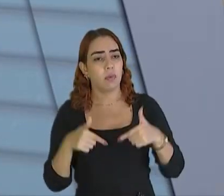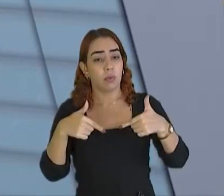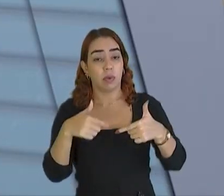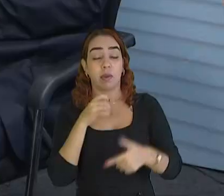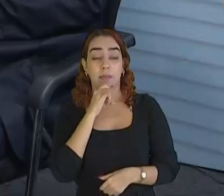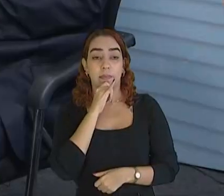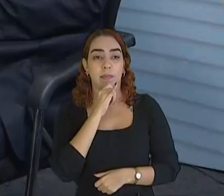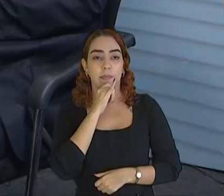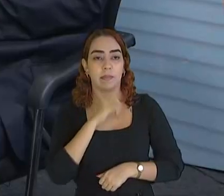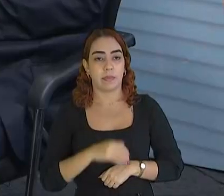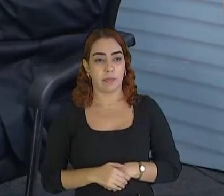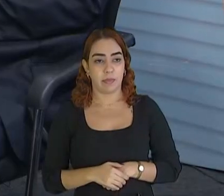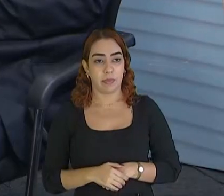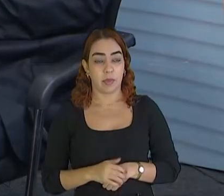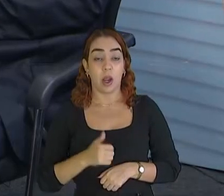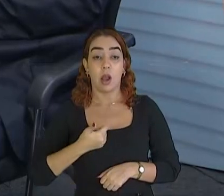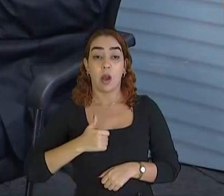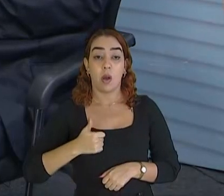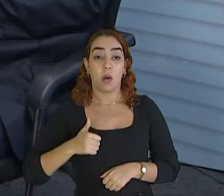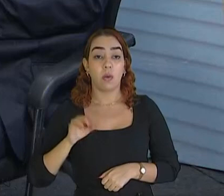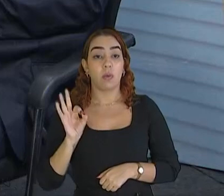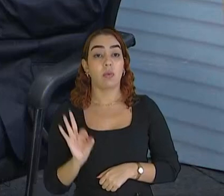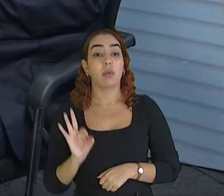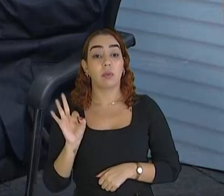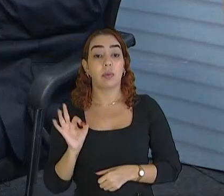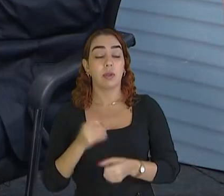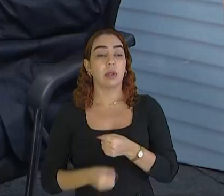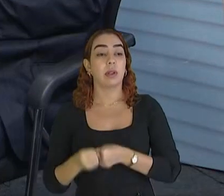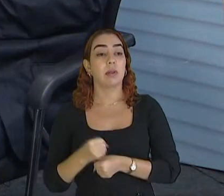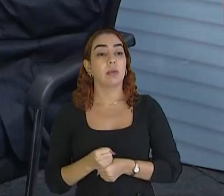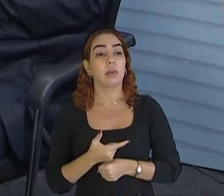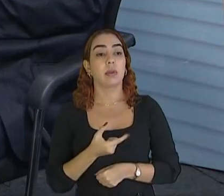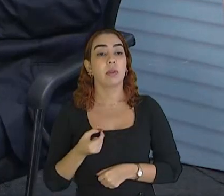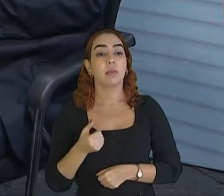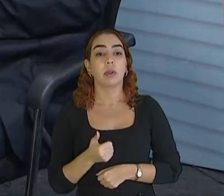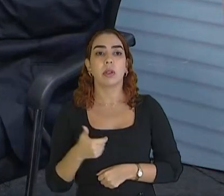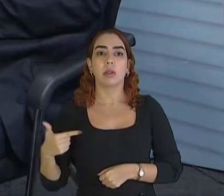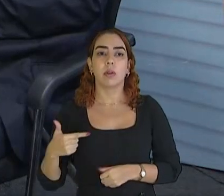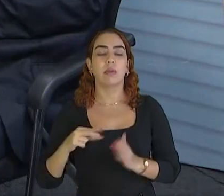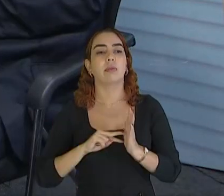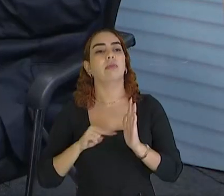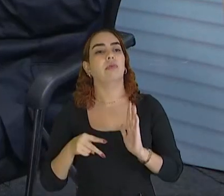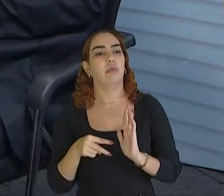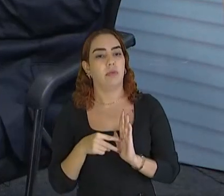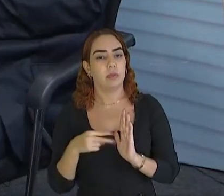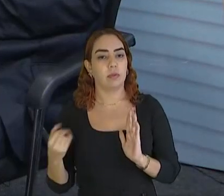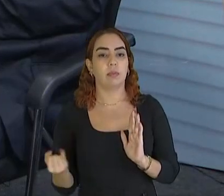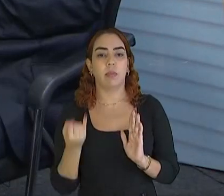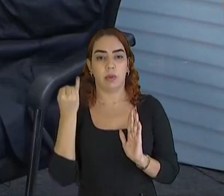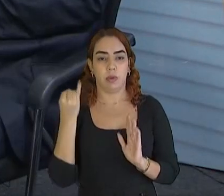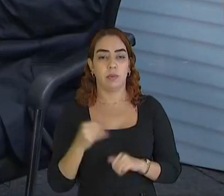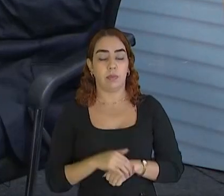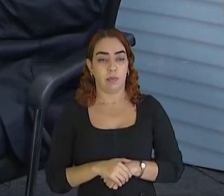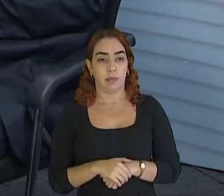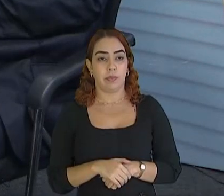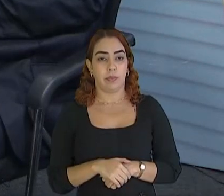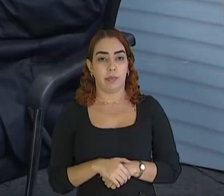teve mais de 11% quando disputou a prefeitura em 2012. Sure. Isso é significativo. O senhor foi